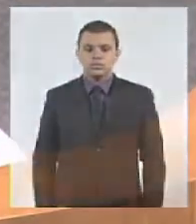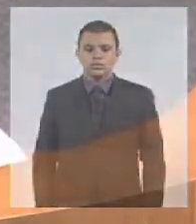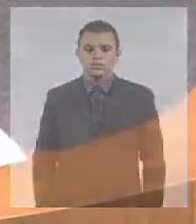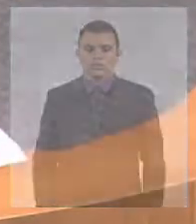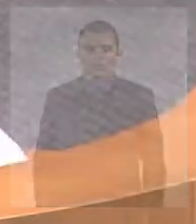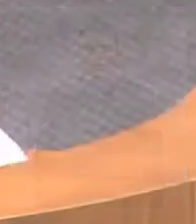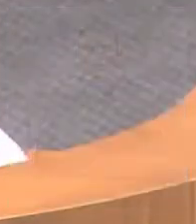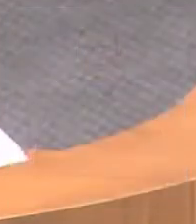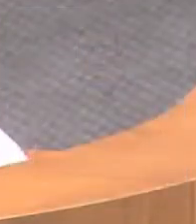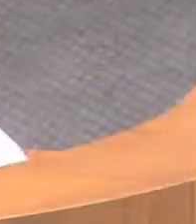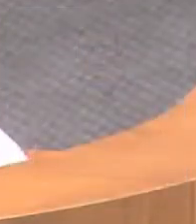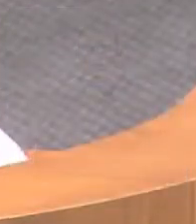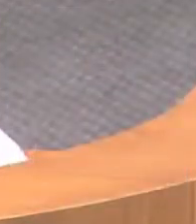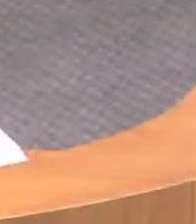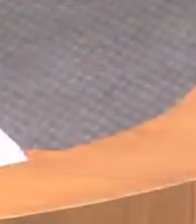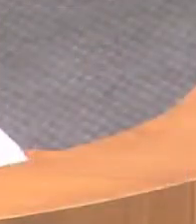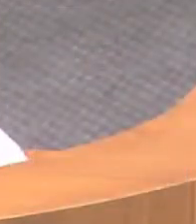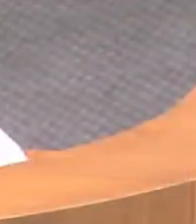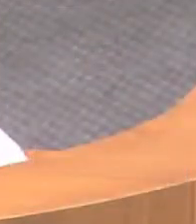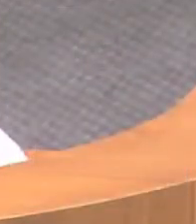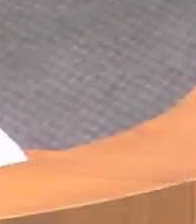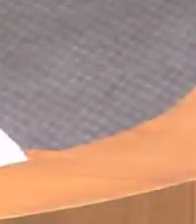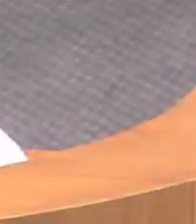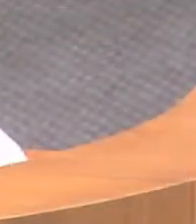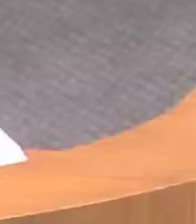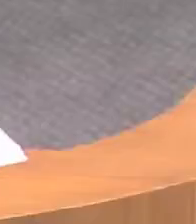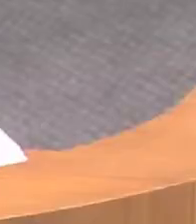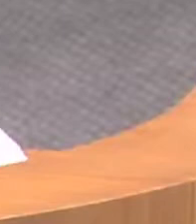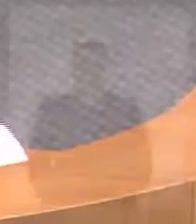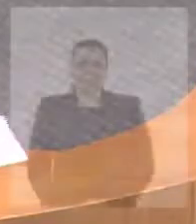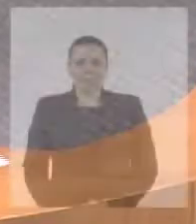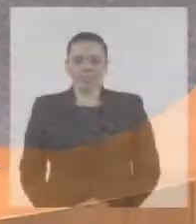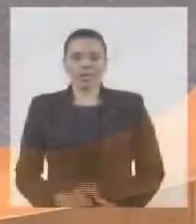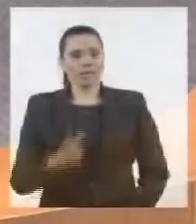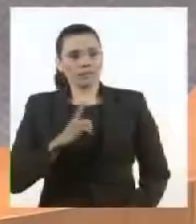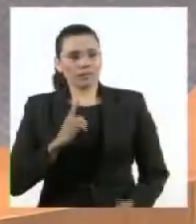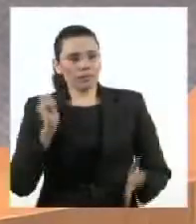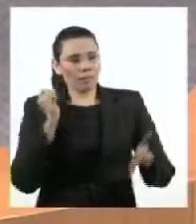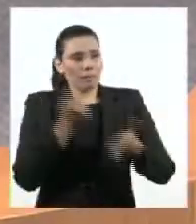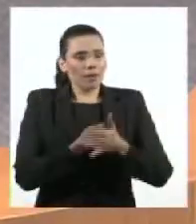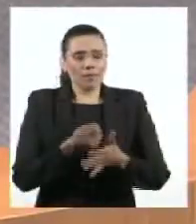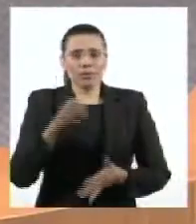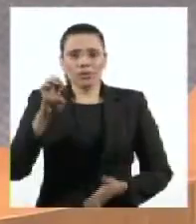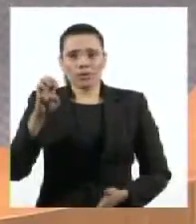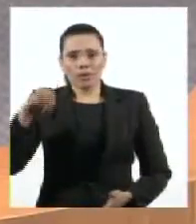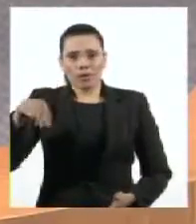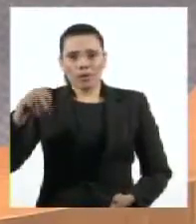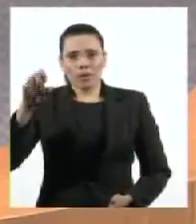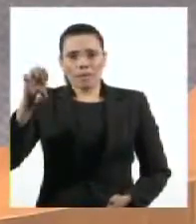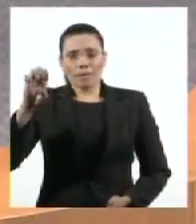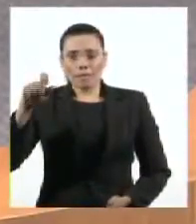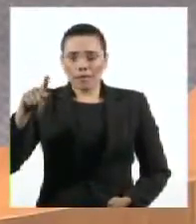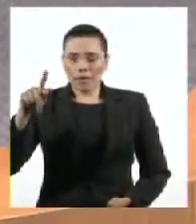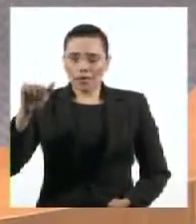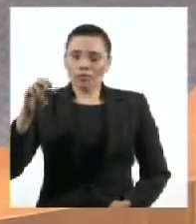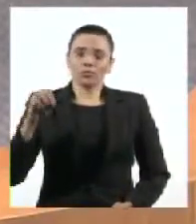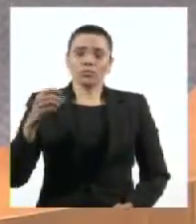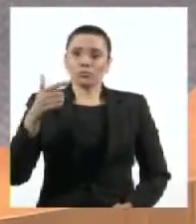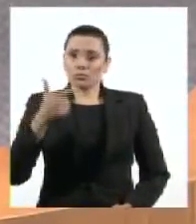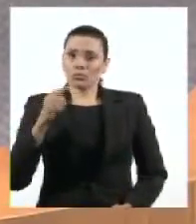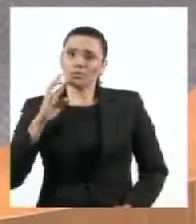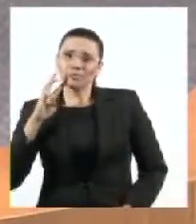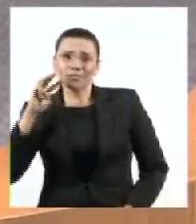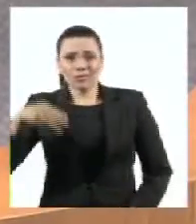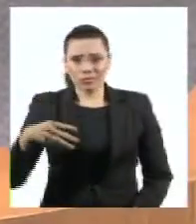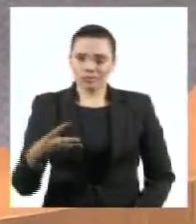R$ 2.656.000 para pagamento dos serviços, inclusive, já executados pela Secretaria. Ou seja, o que eu